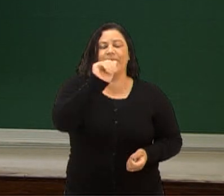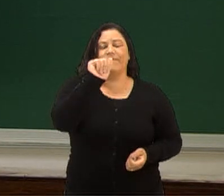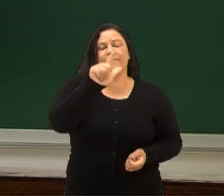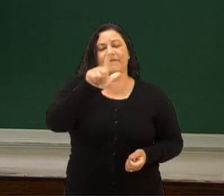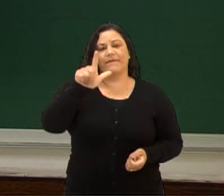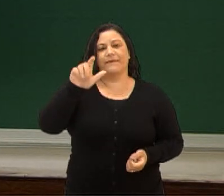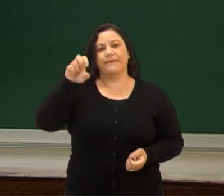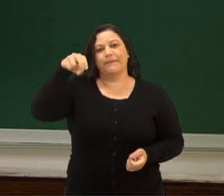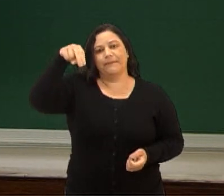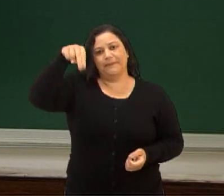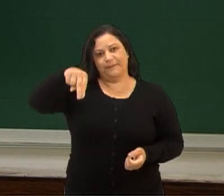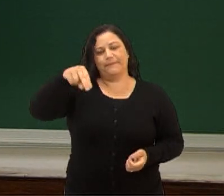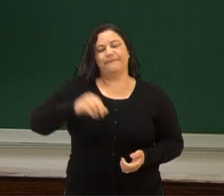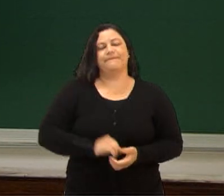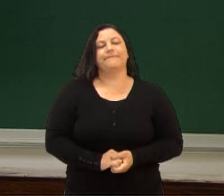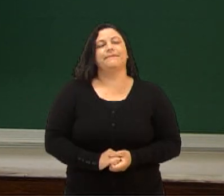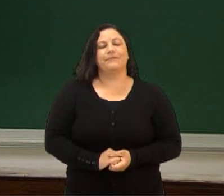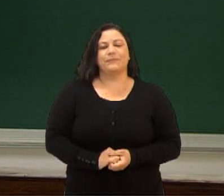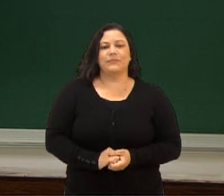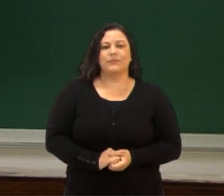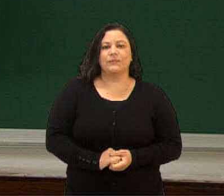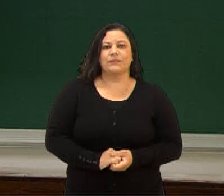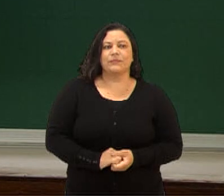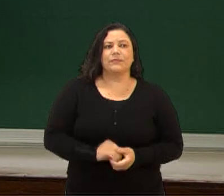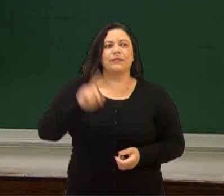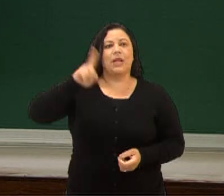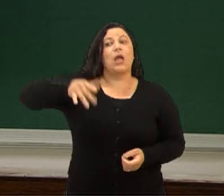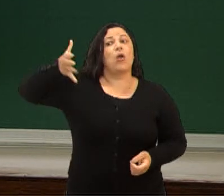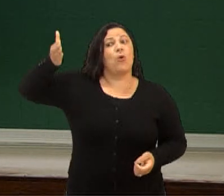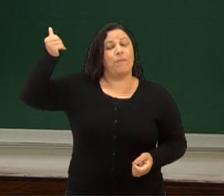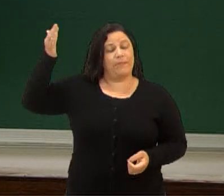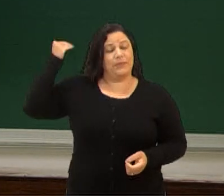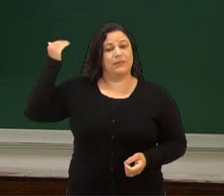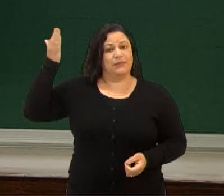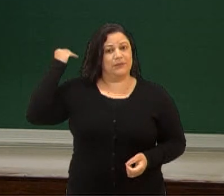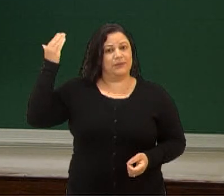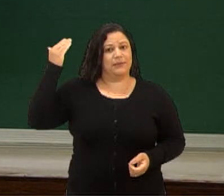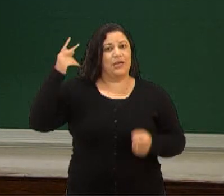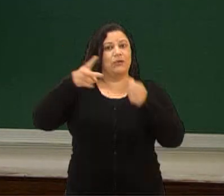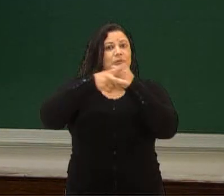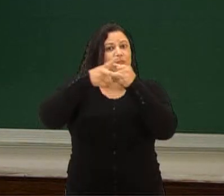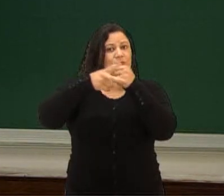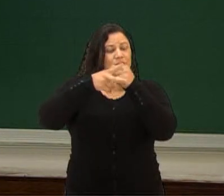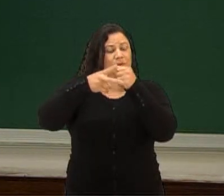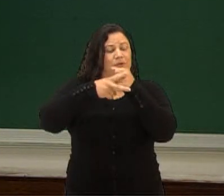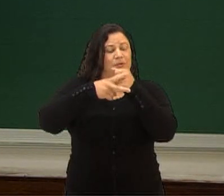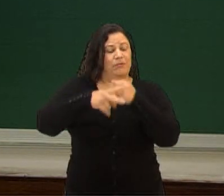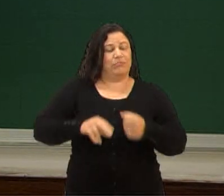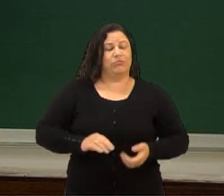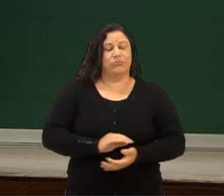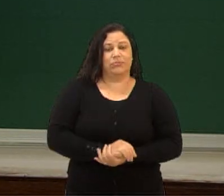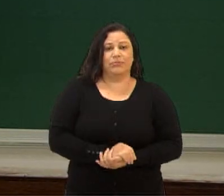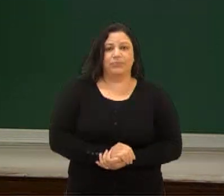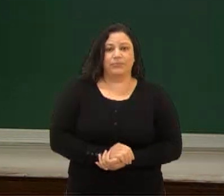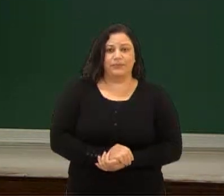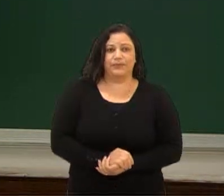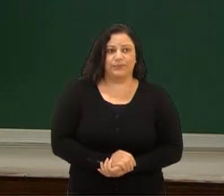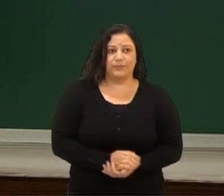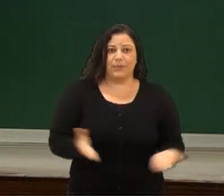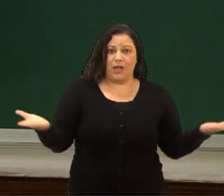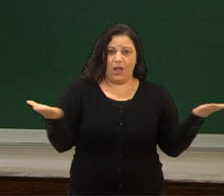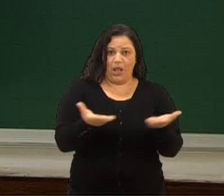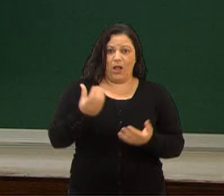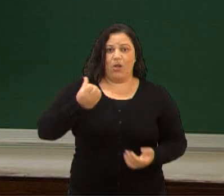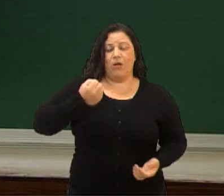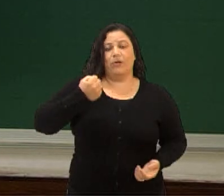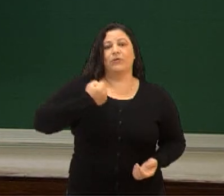fallen. O fallen ali, então, é o particípio passado do verbo fall, certo? E agora, na número